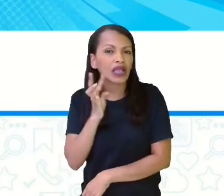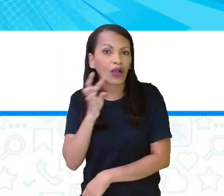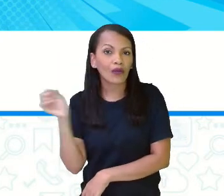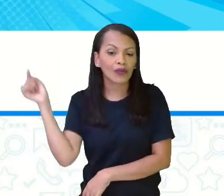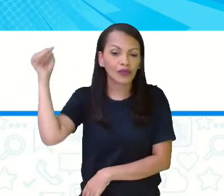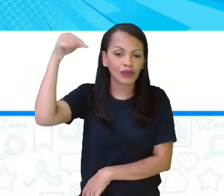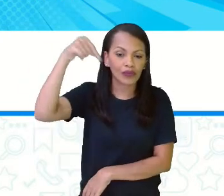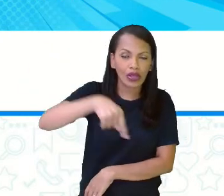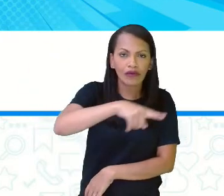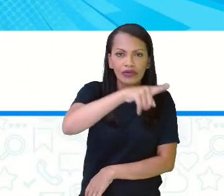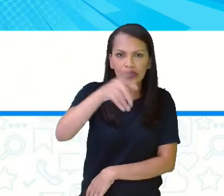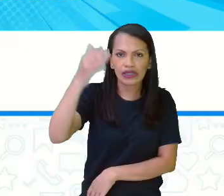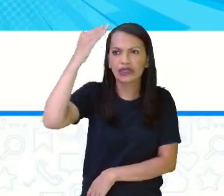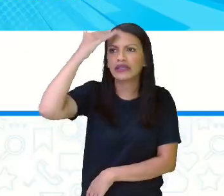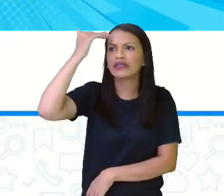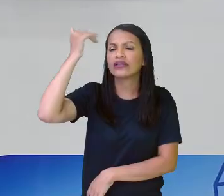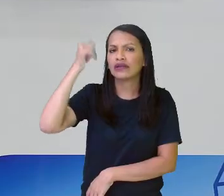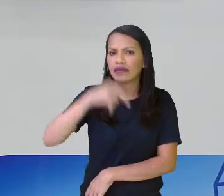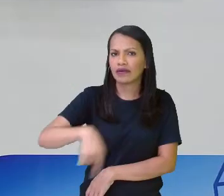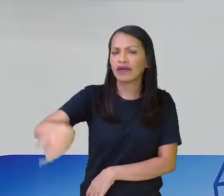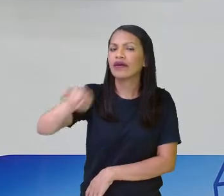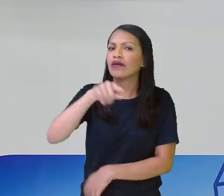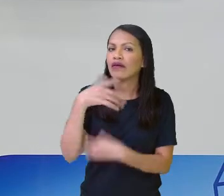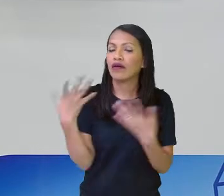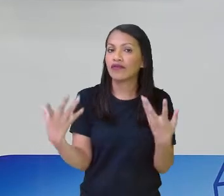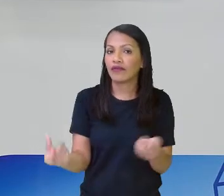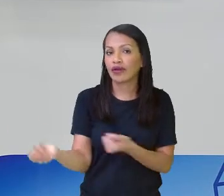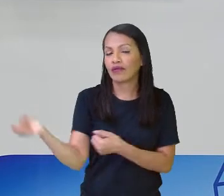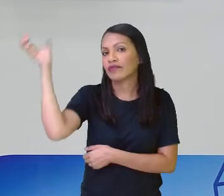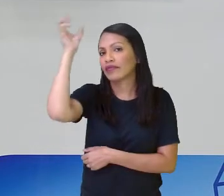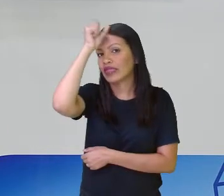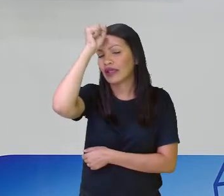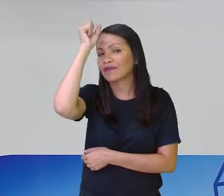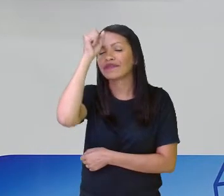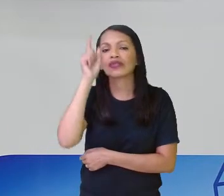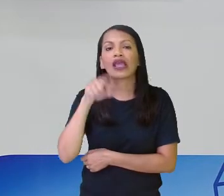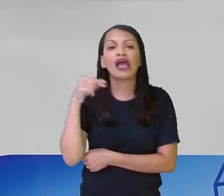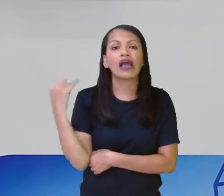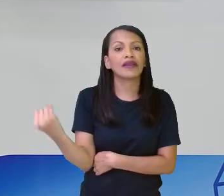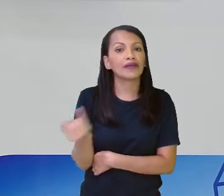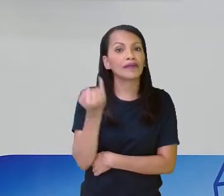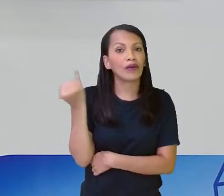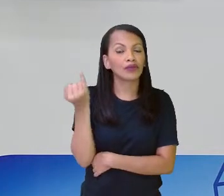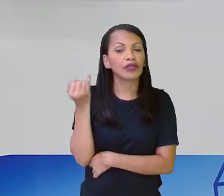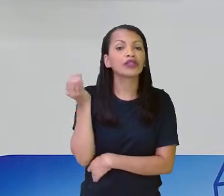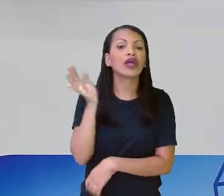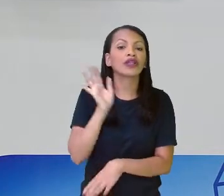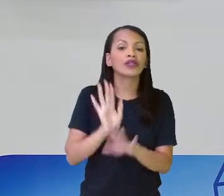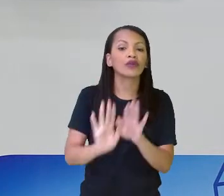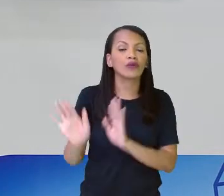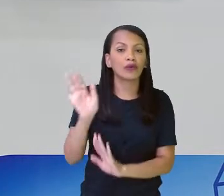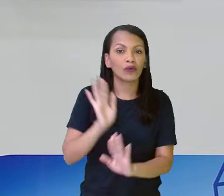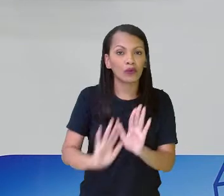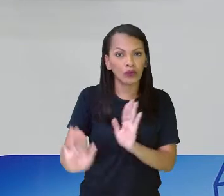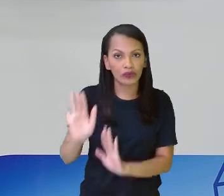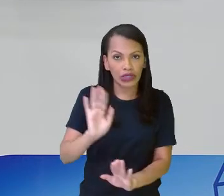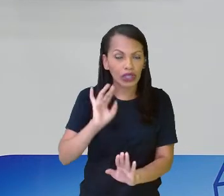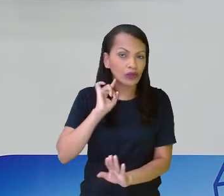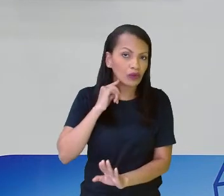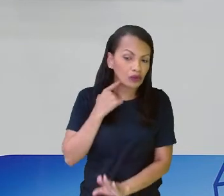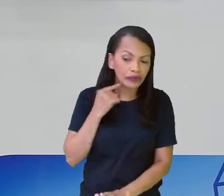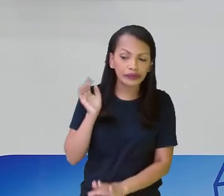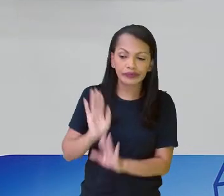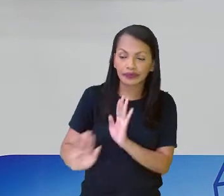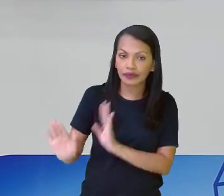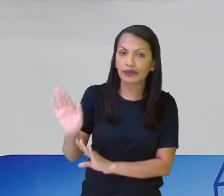quem sabe aí, não é? Depois que vamos agora aprender um pouquinho sobre a importância de cuidar do lixo, do descarte correto do